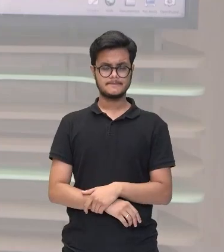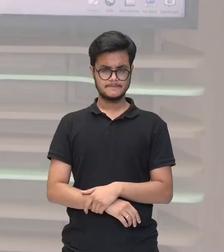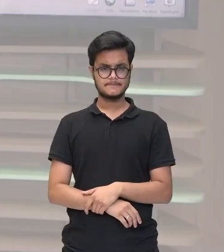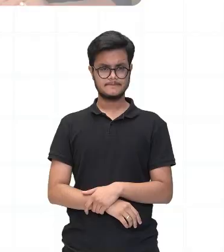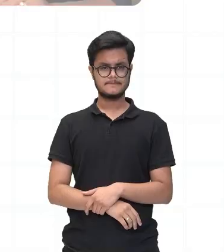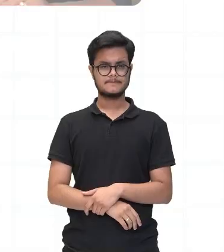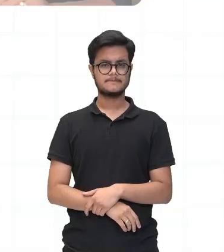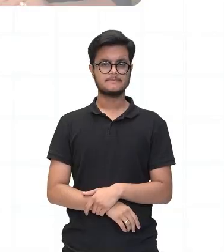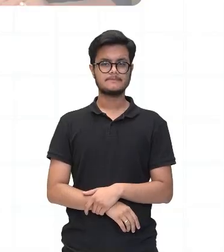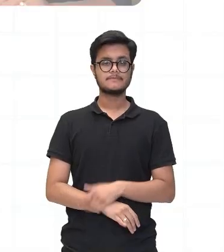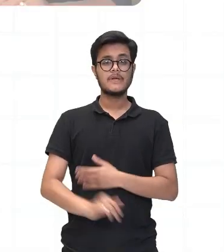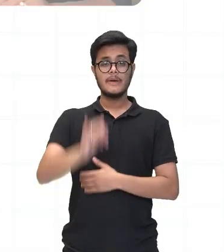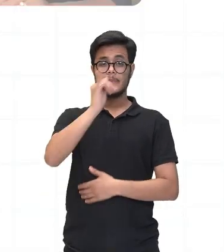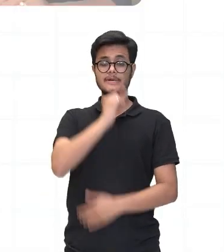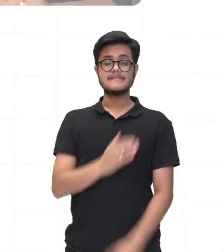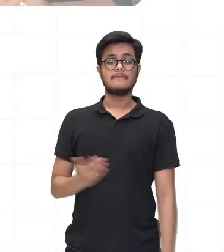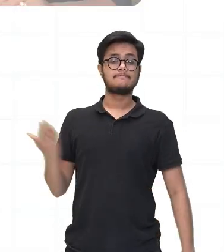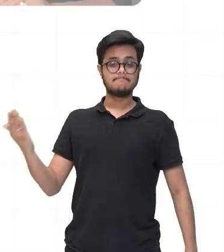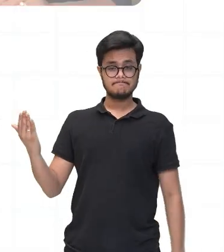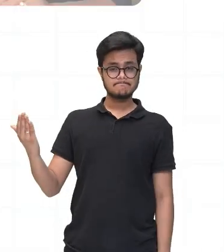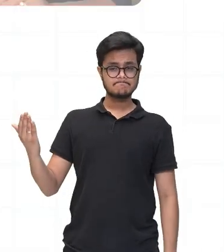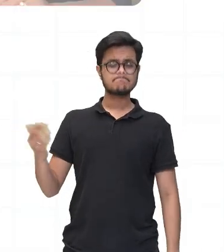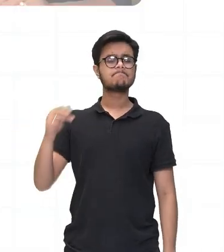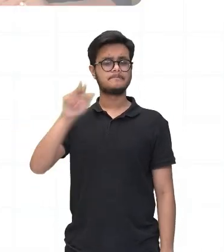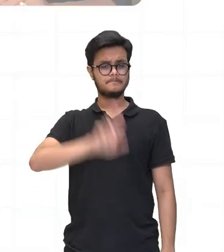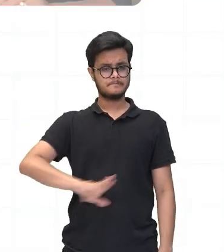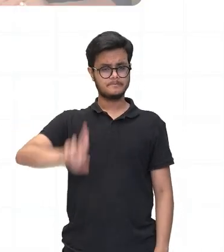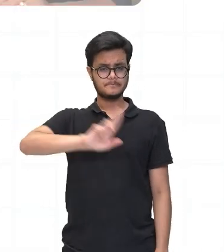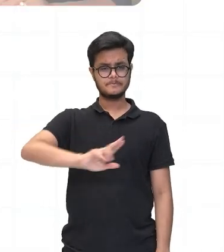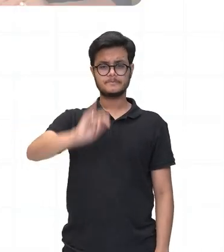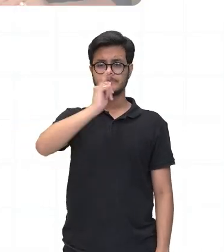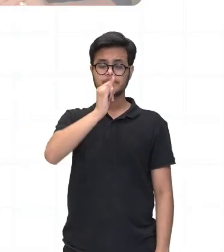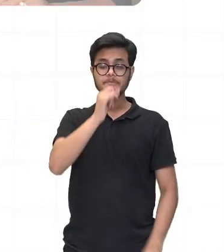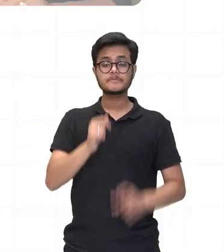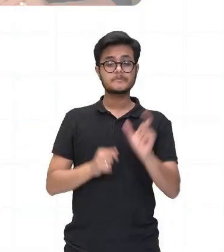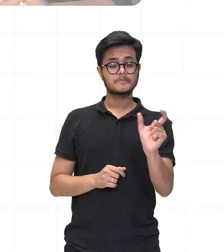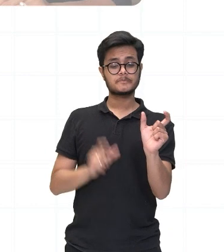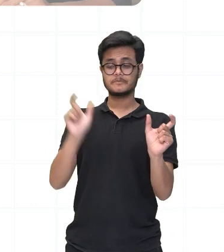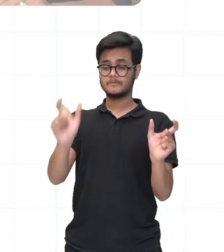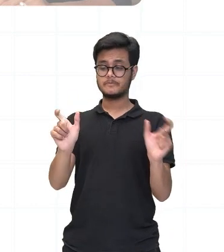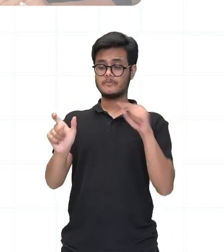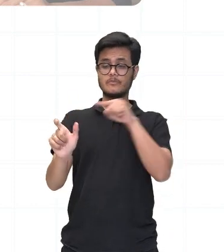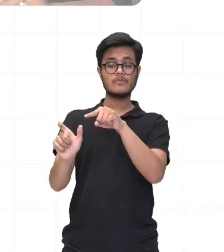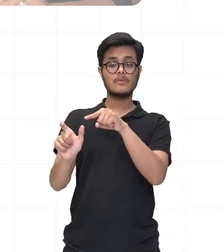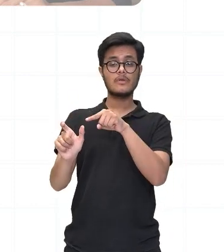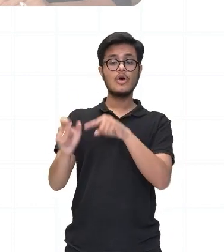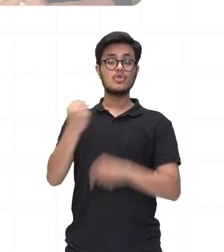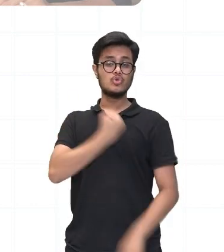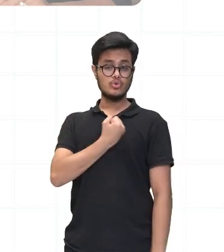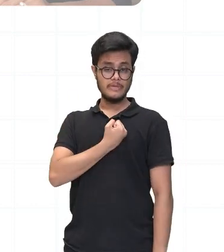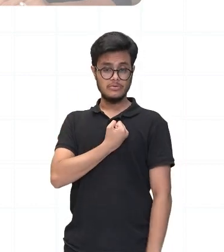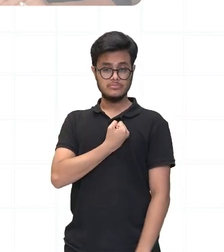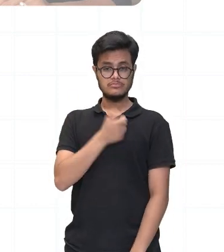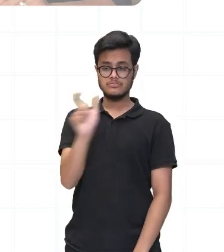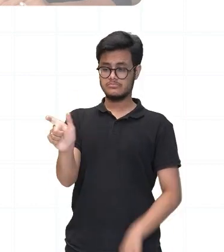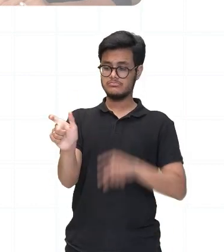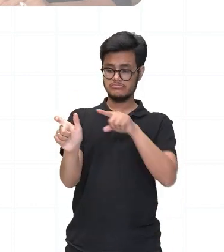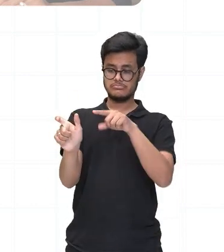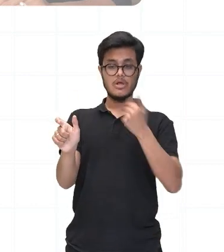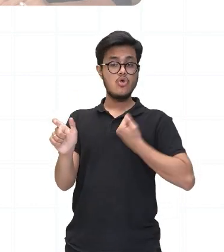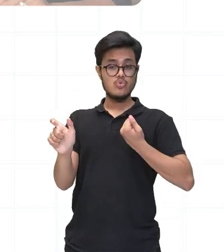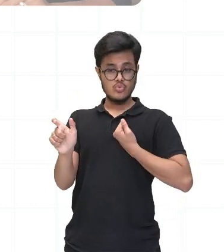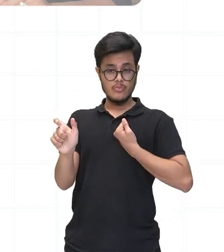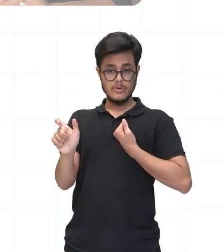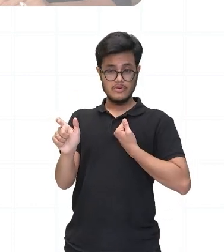aí do uso do hífen. Olha só. Você vai utilizar o hífen em compostos que o primeiro elemento seja um numeral, né?